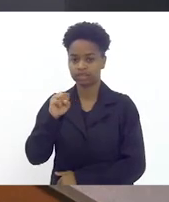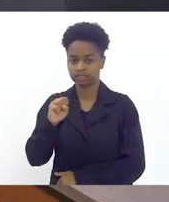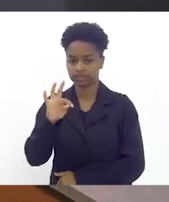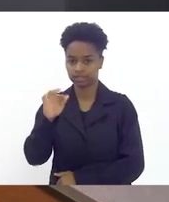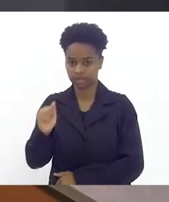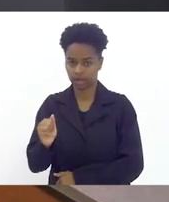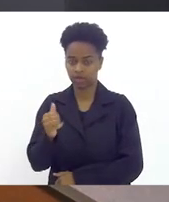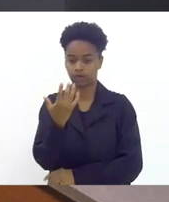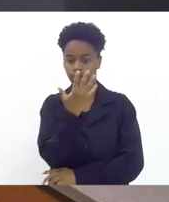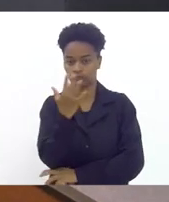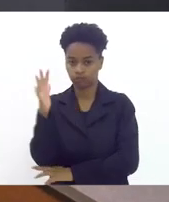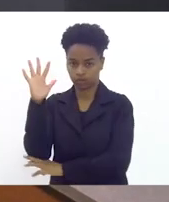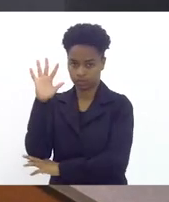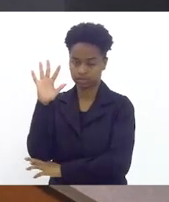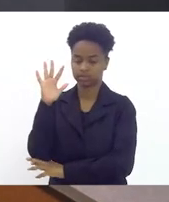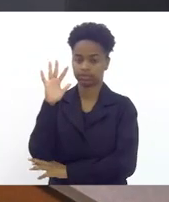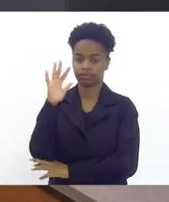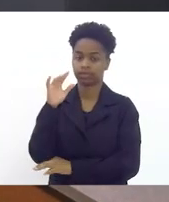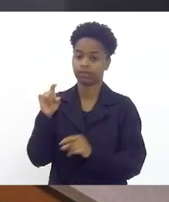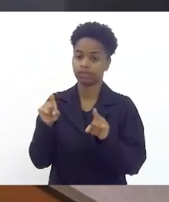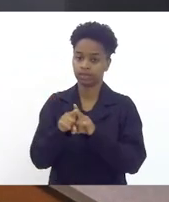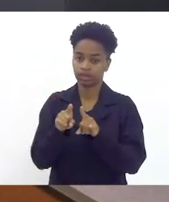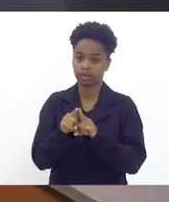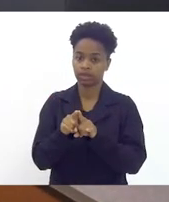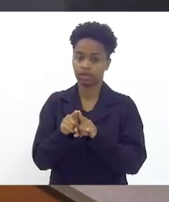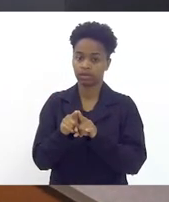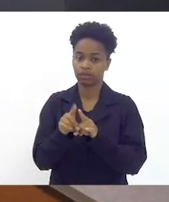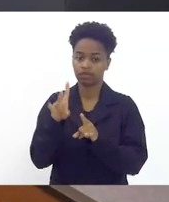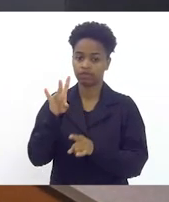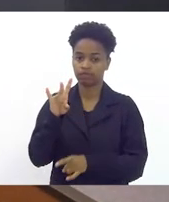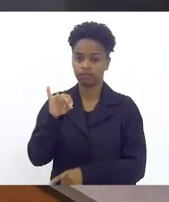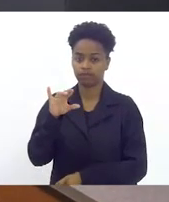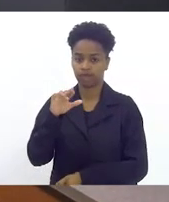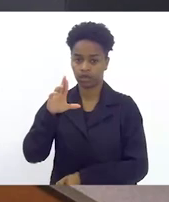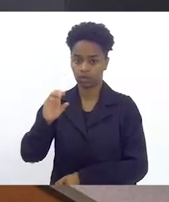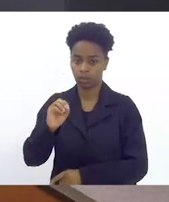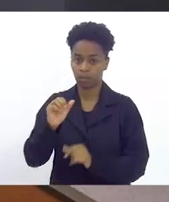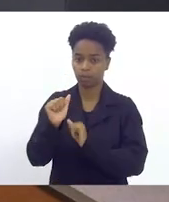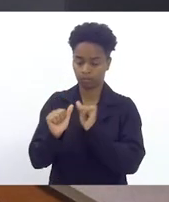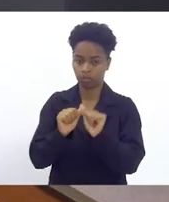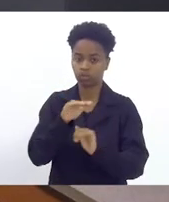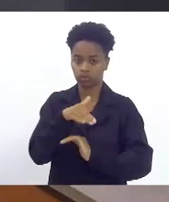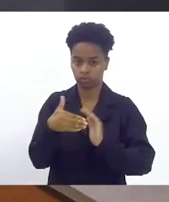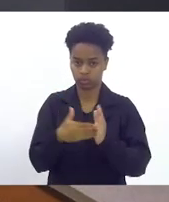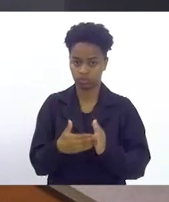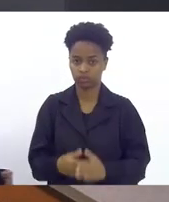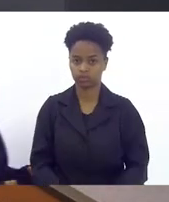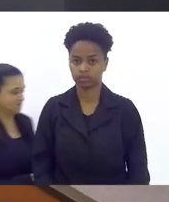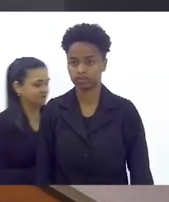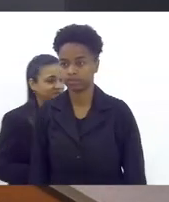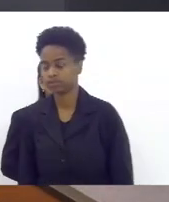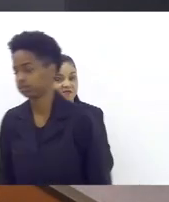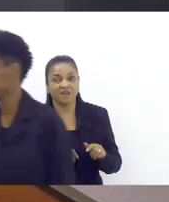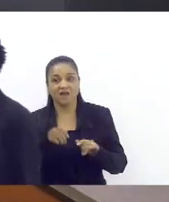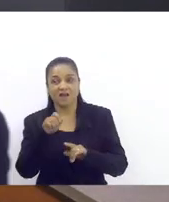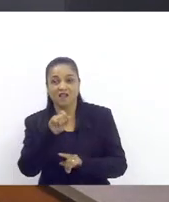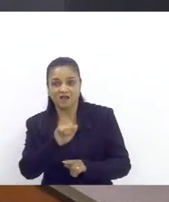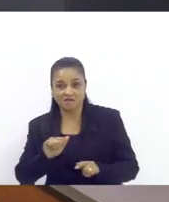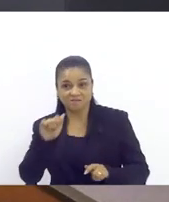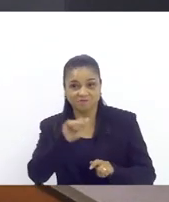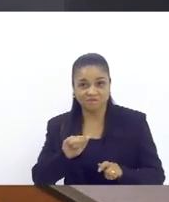e viveiro muda tudo e é presidente da associação pro mudas Rio